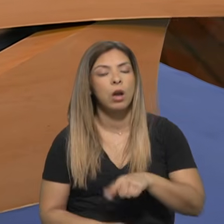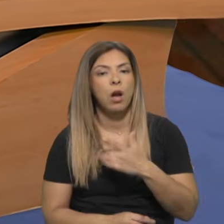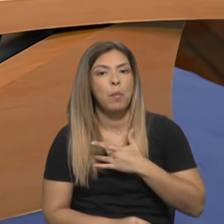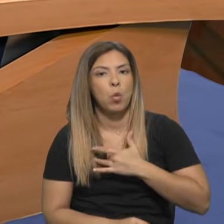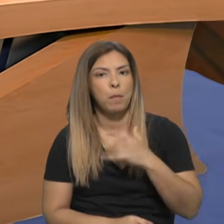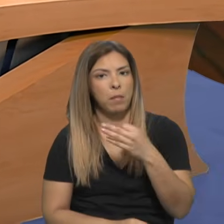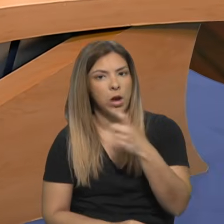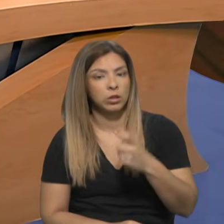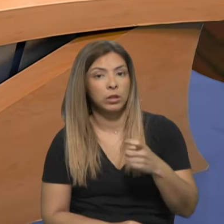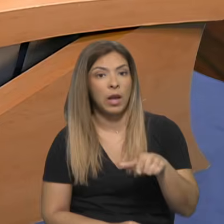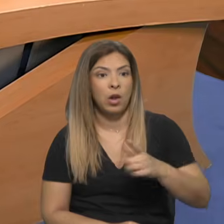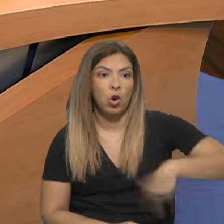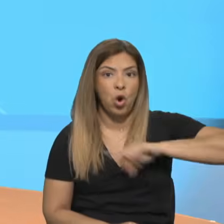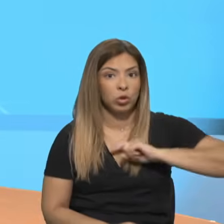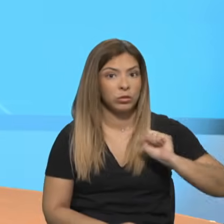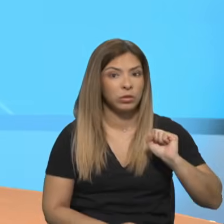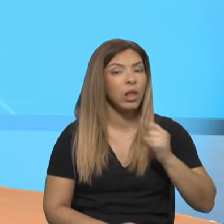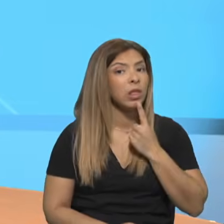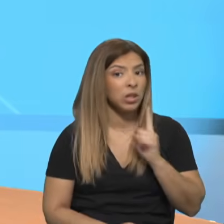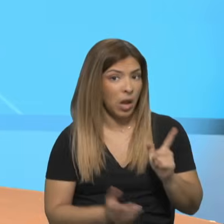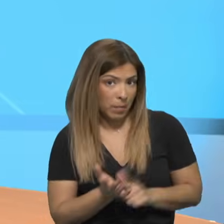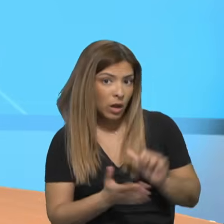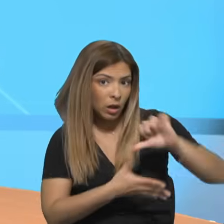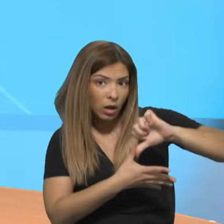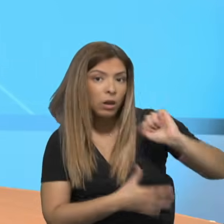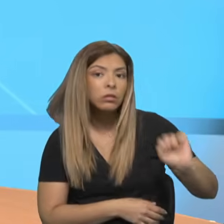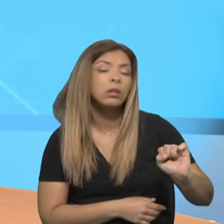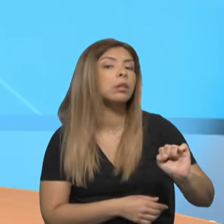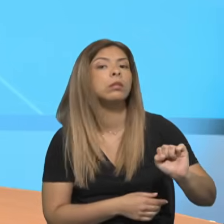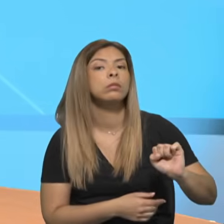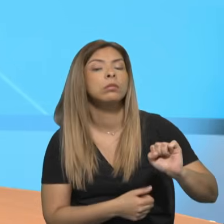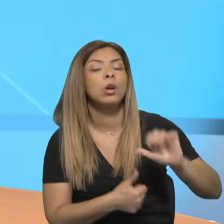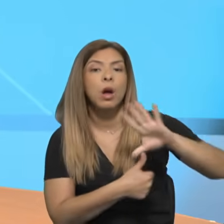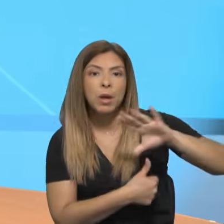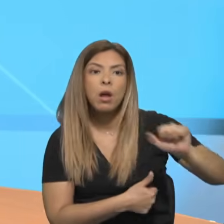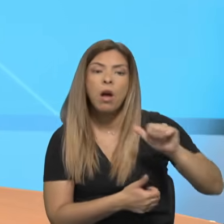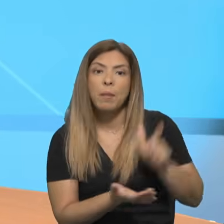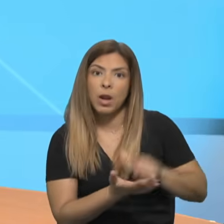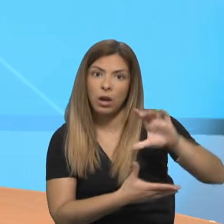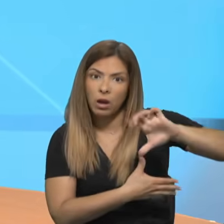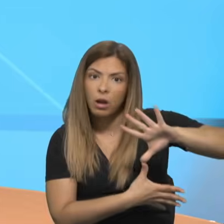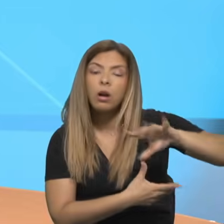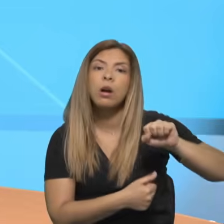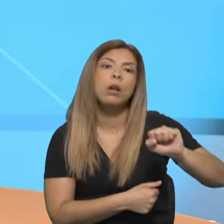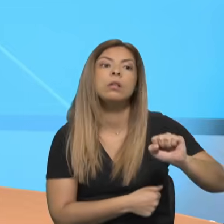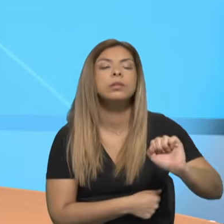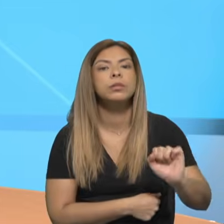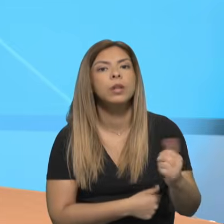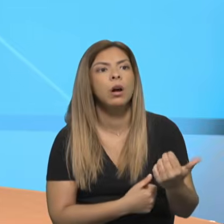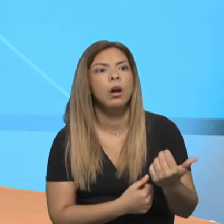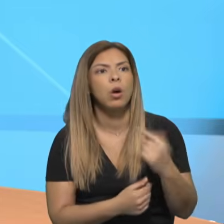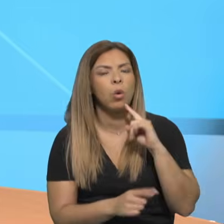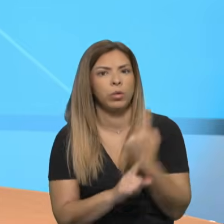estava a falar, o Papa Leão XIV, o cardeal Prevost, não é? Sim. É uma voz da América que contrasta muito com a outra